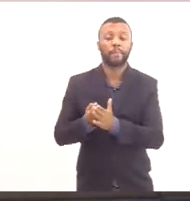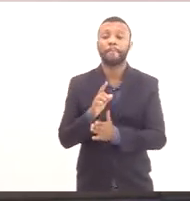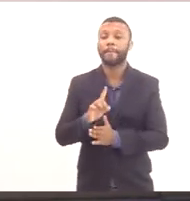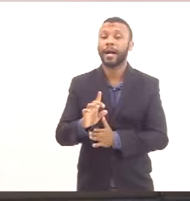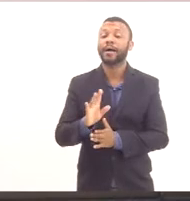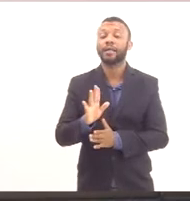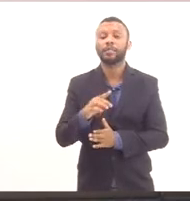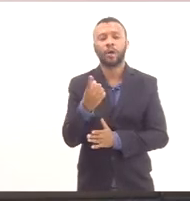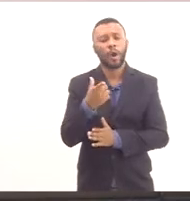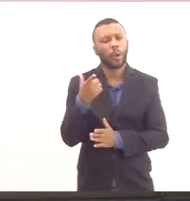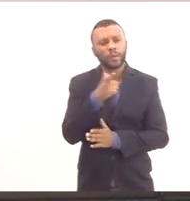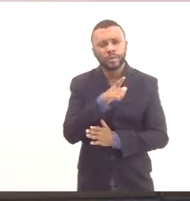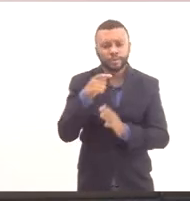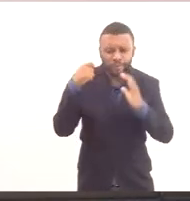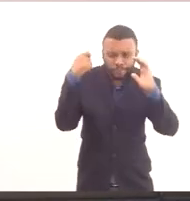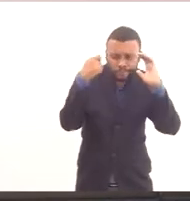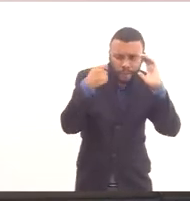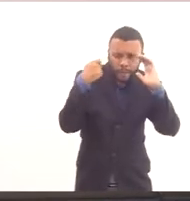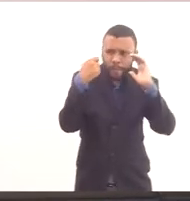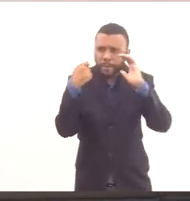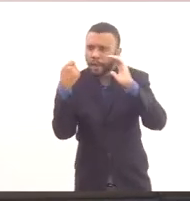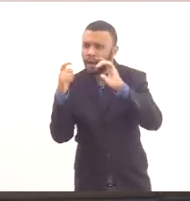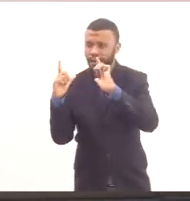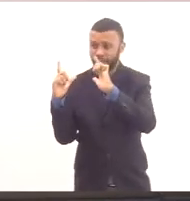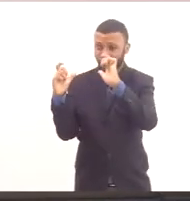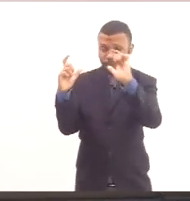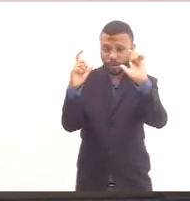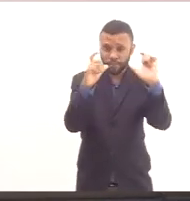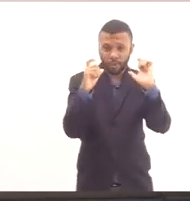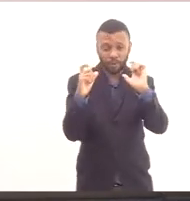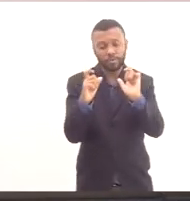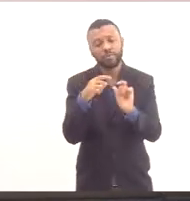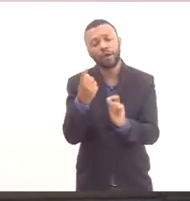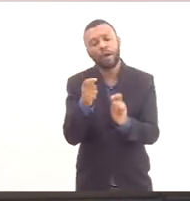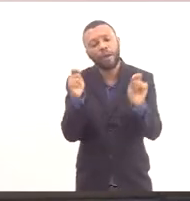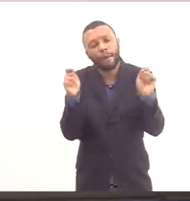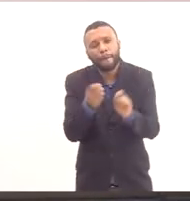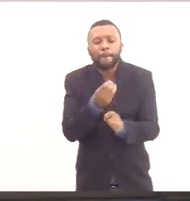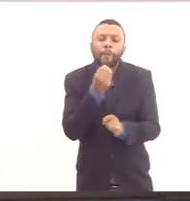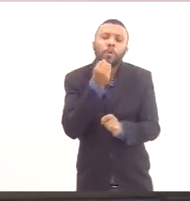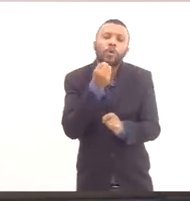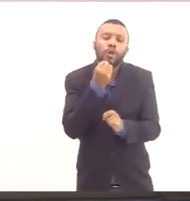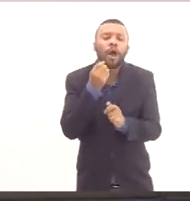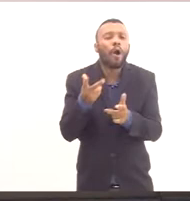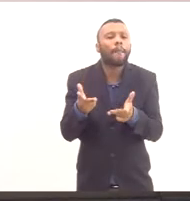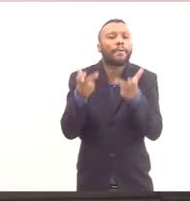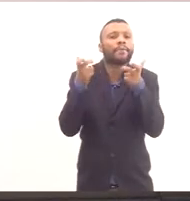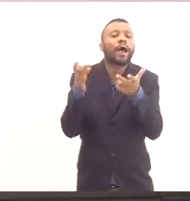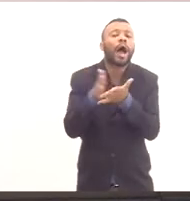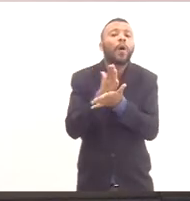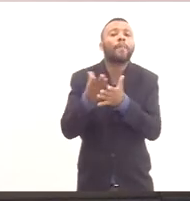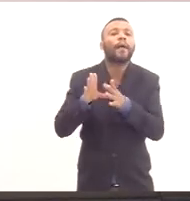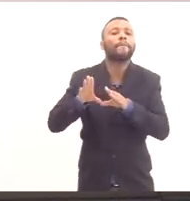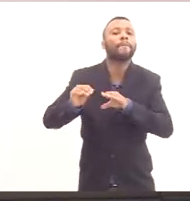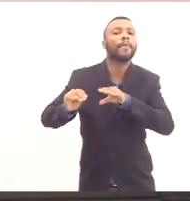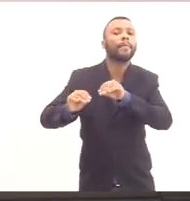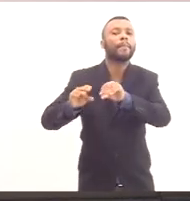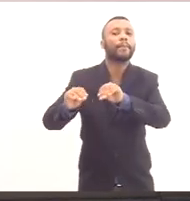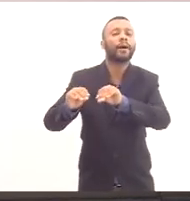conseguimos fazer algumas imagens externas onde já se poderia já se podia observar ali alguma intervenção